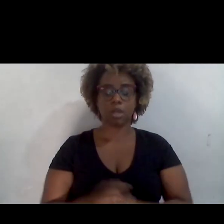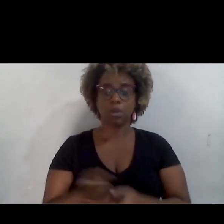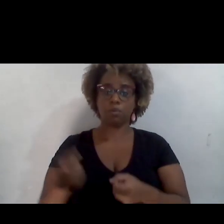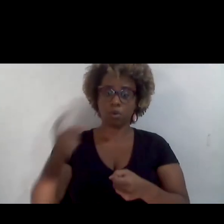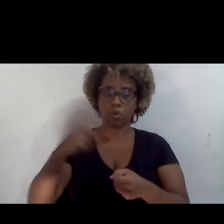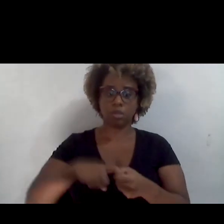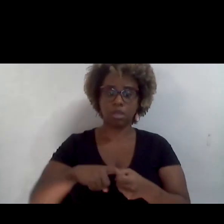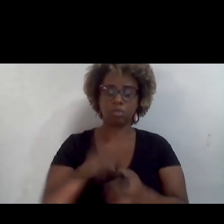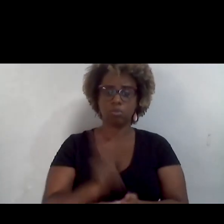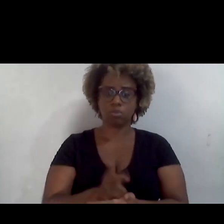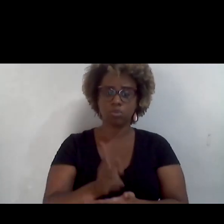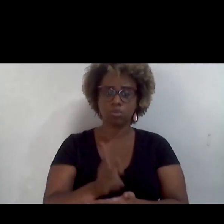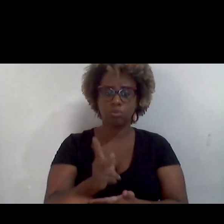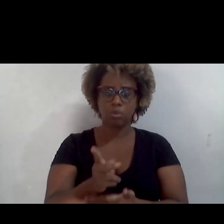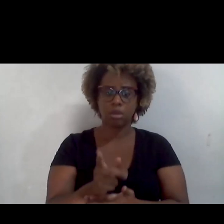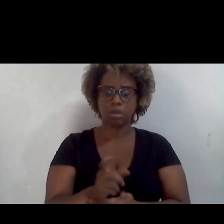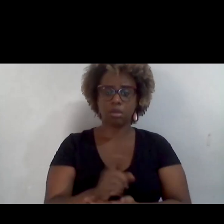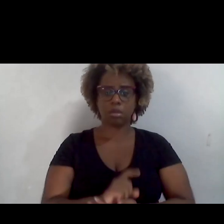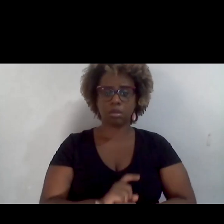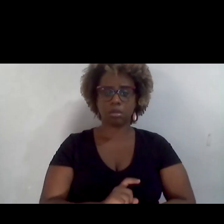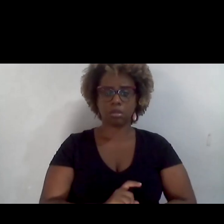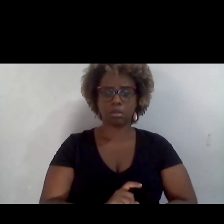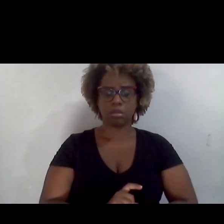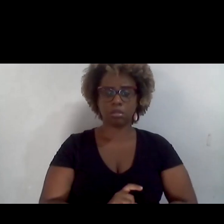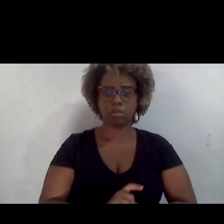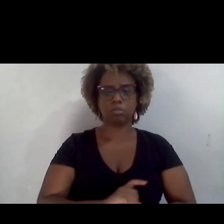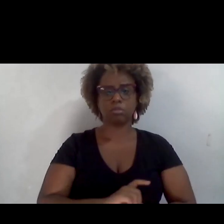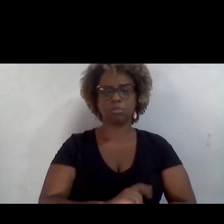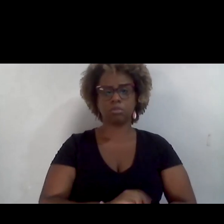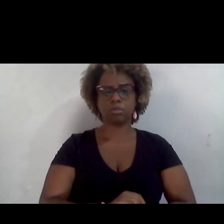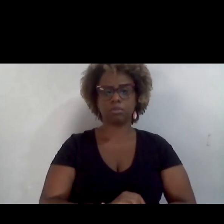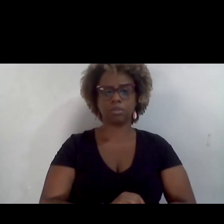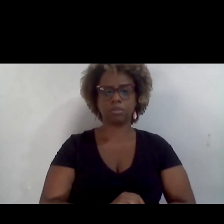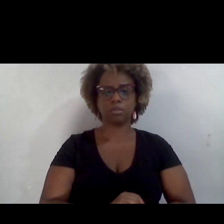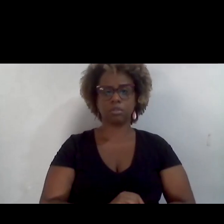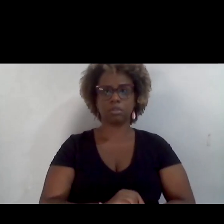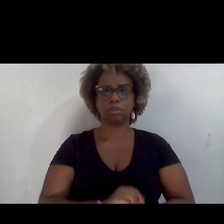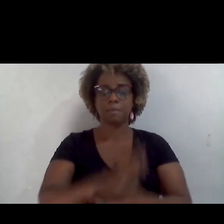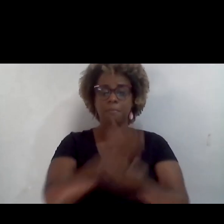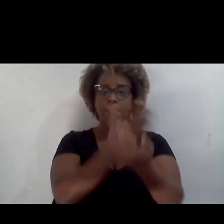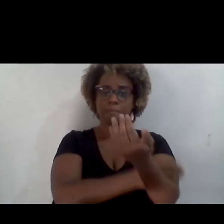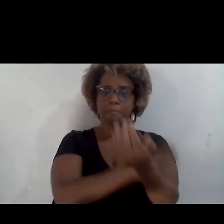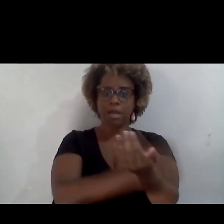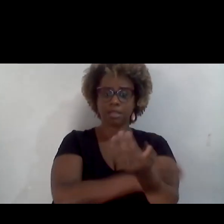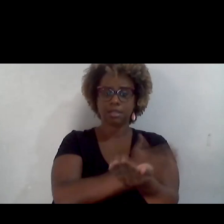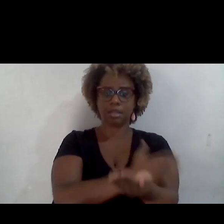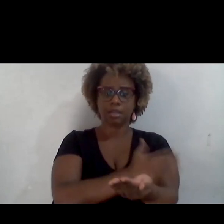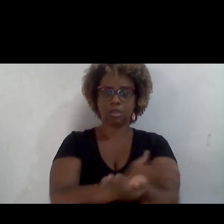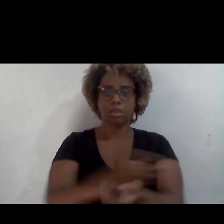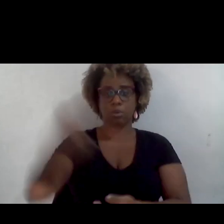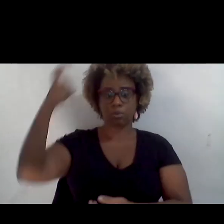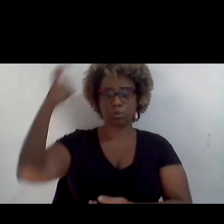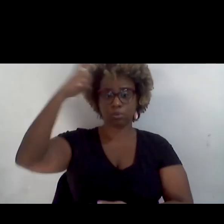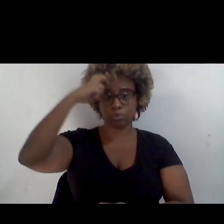porque o desmonte foi muito grande na pasta da cultura, né? A desconsideração pela pasta da cultura no governo do Estado da